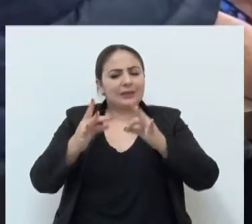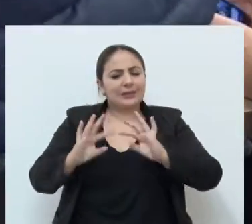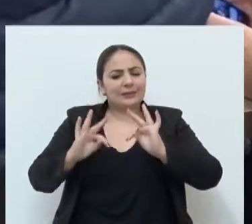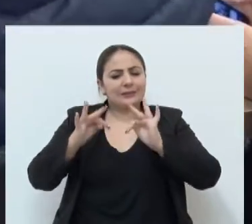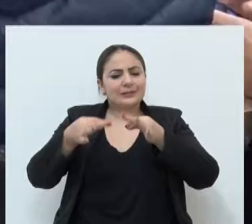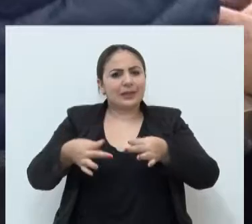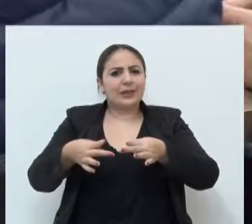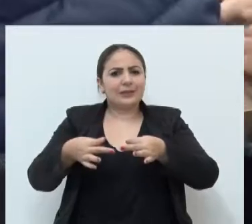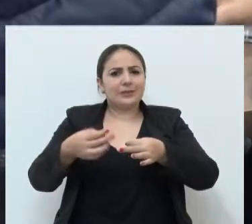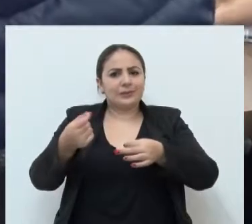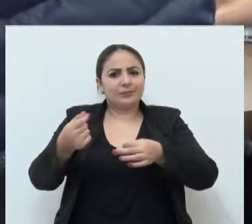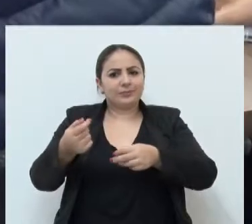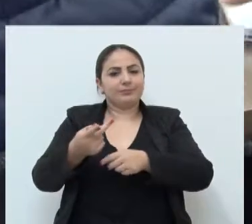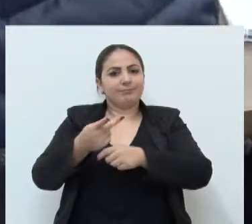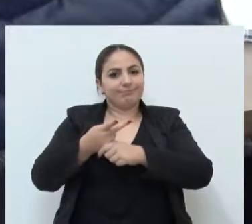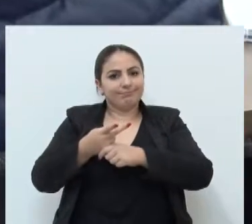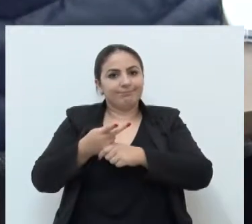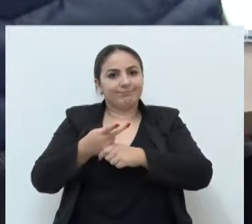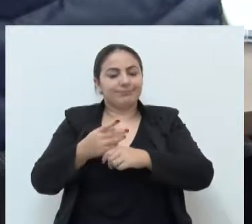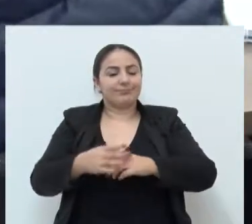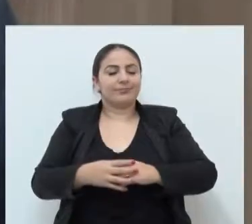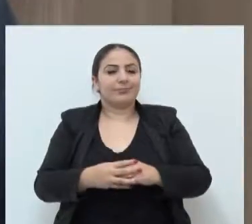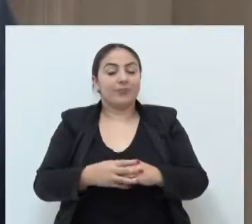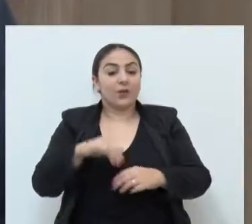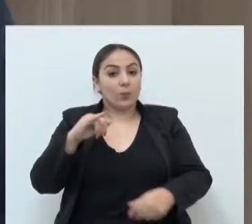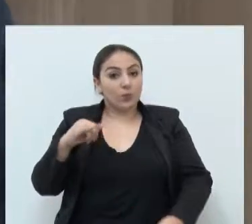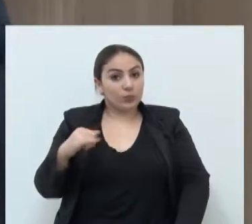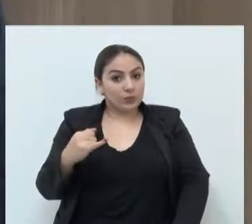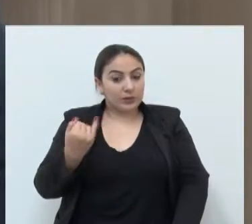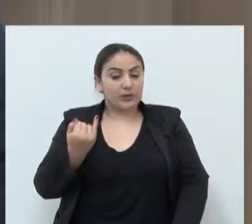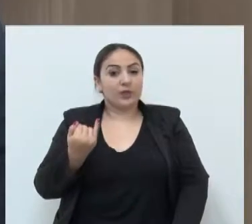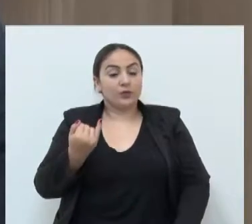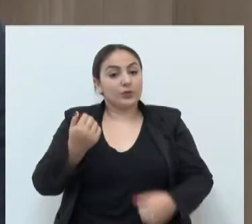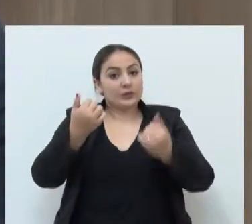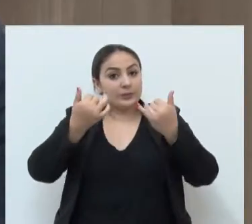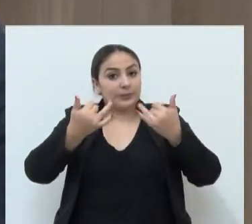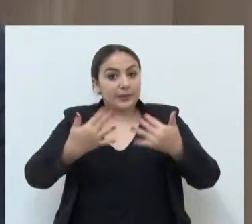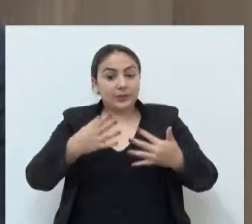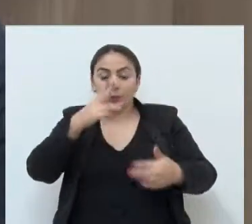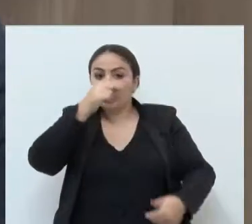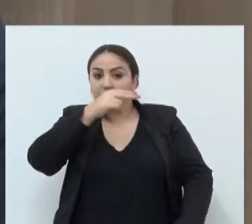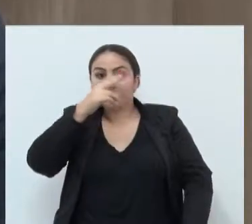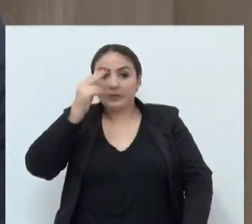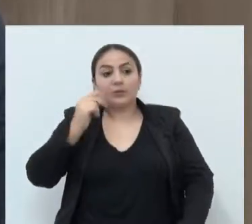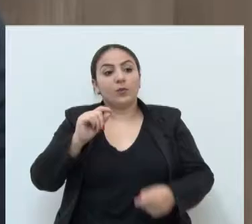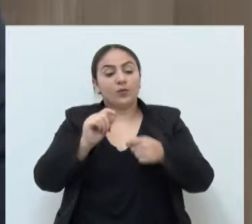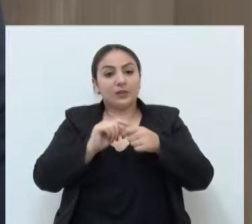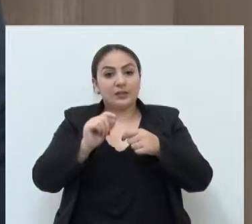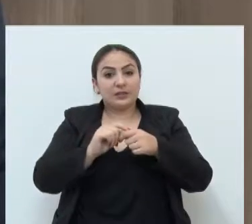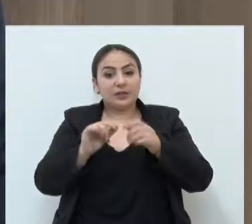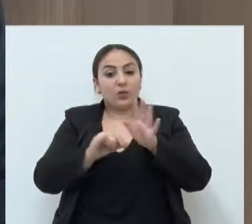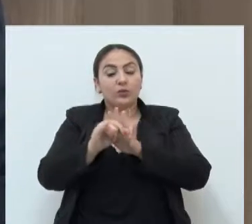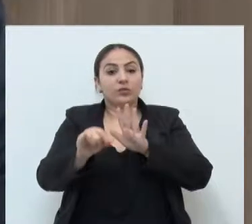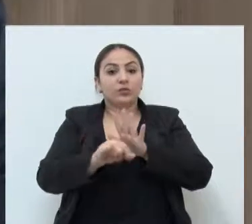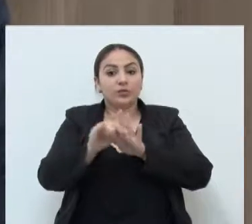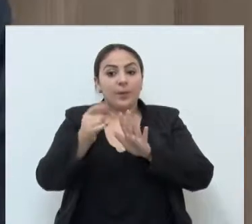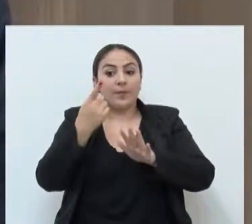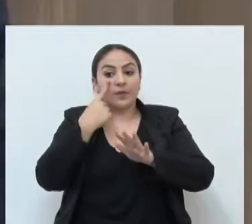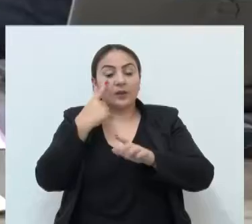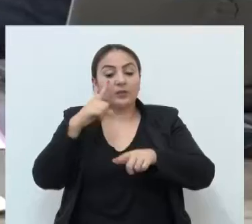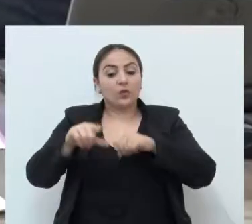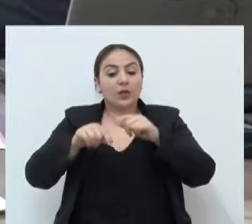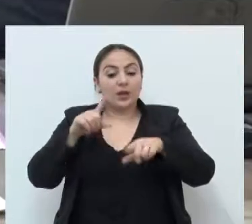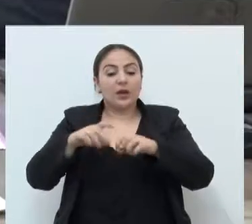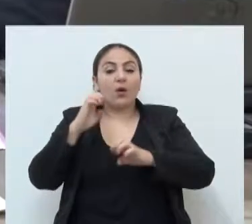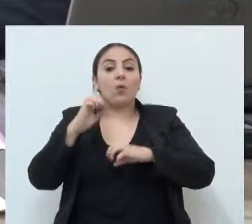sobre detalhes técnicos do financiamento. Na oportunidade, foi esclarecido que o município fará uma licitação